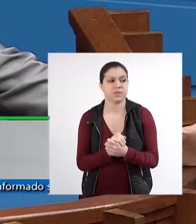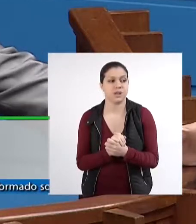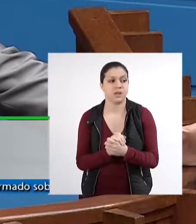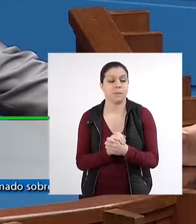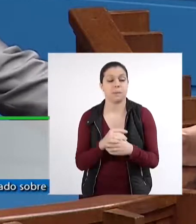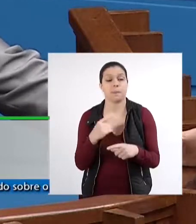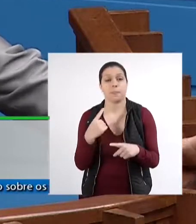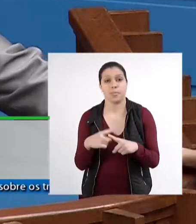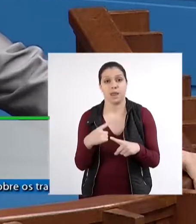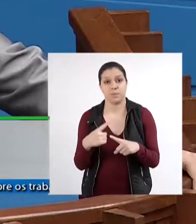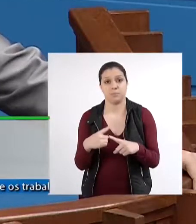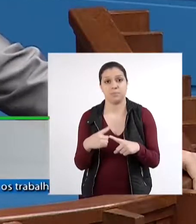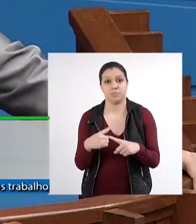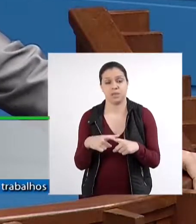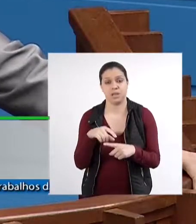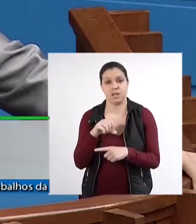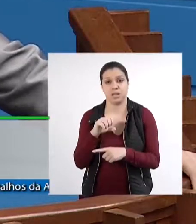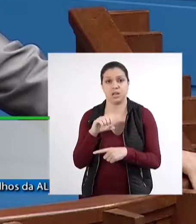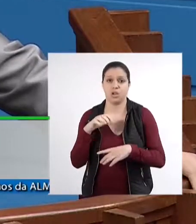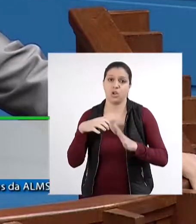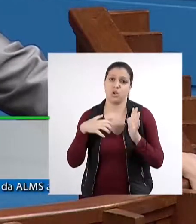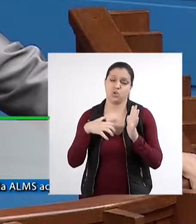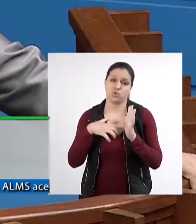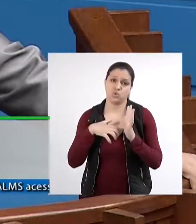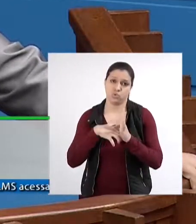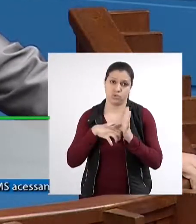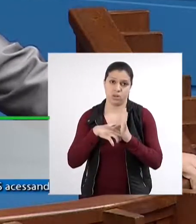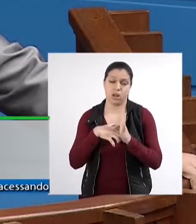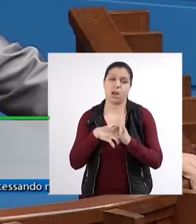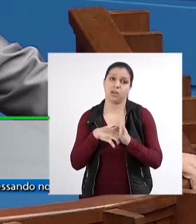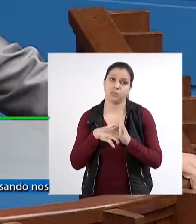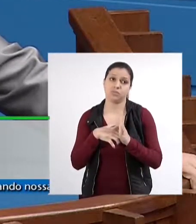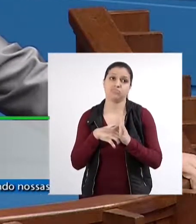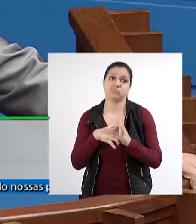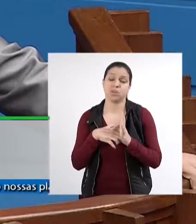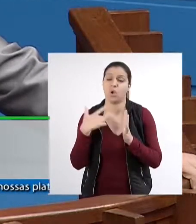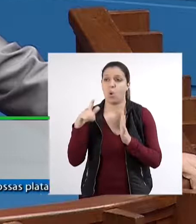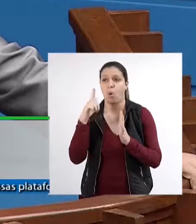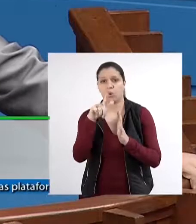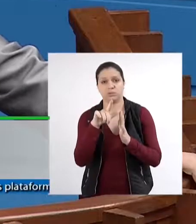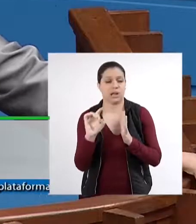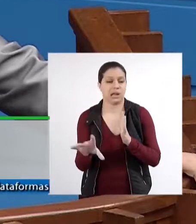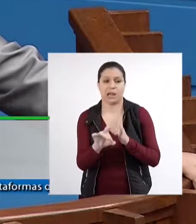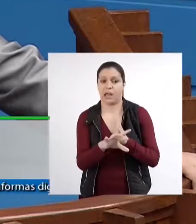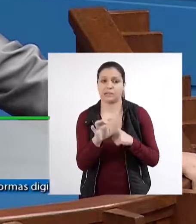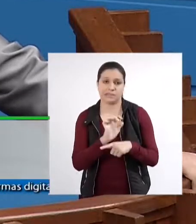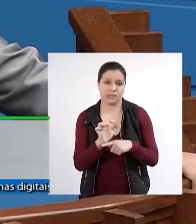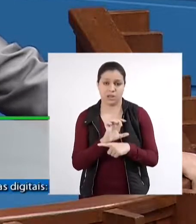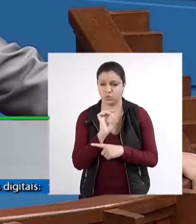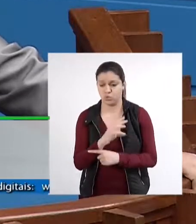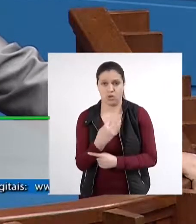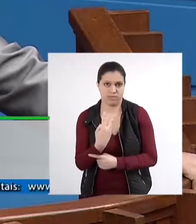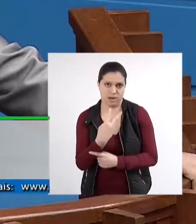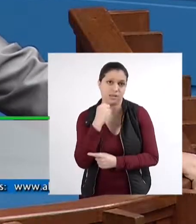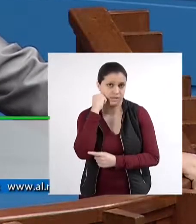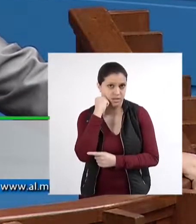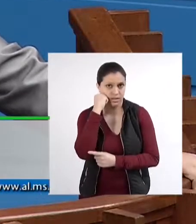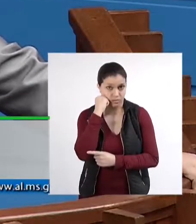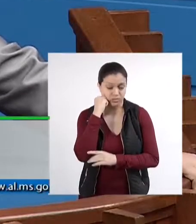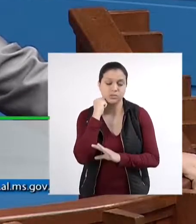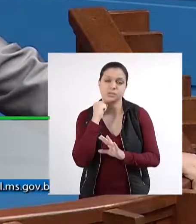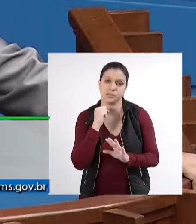já que no Senado da República é uma outra situação, cada estado tem apenas 3